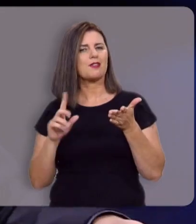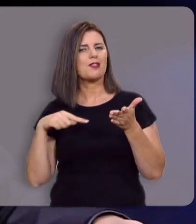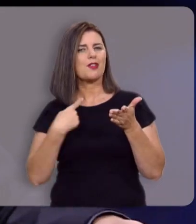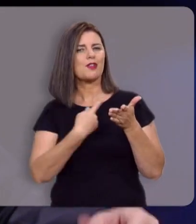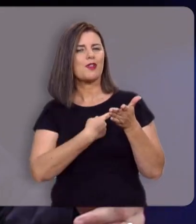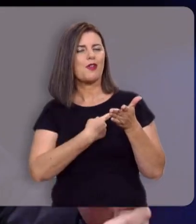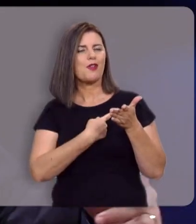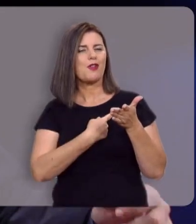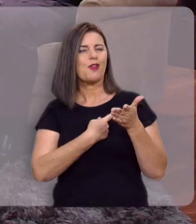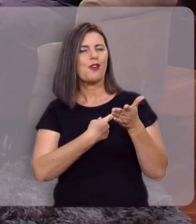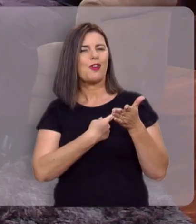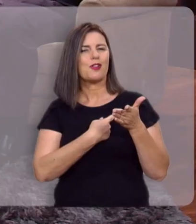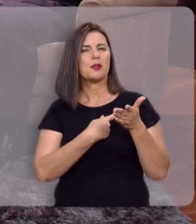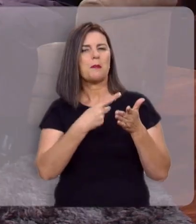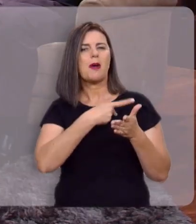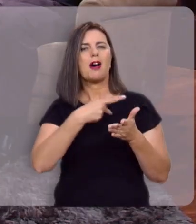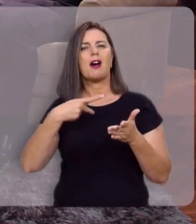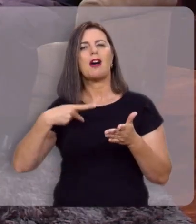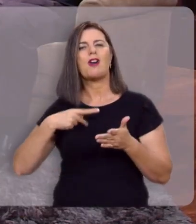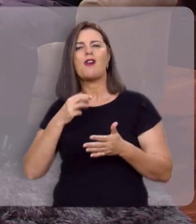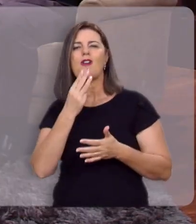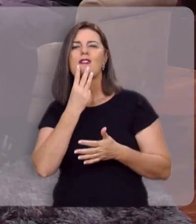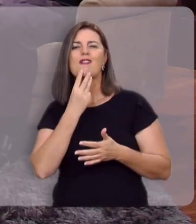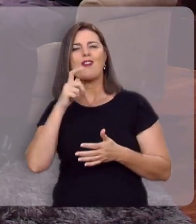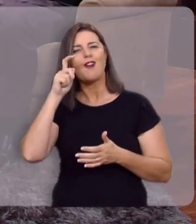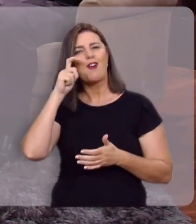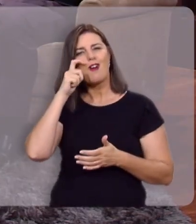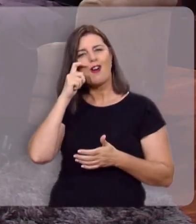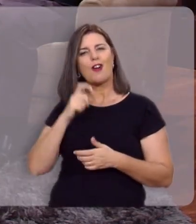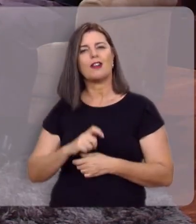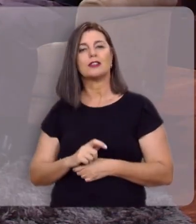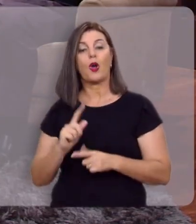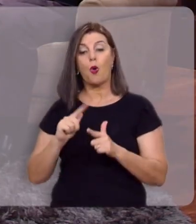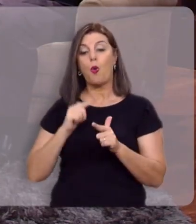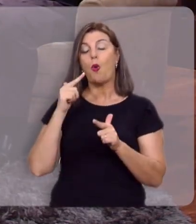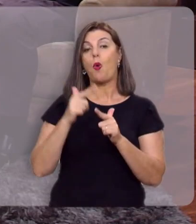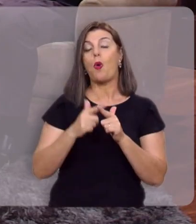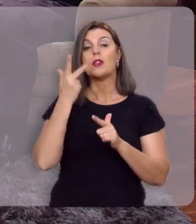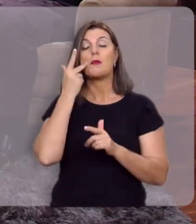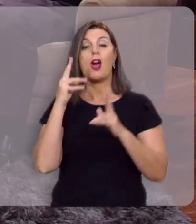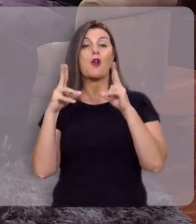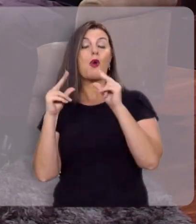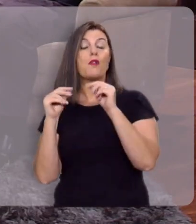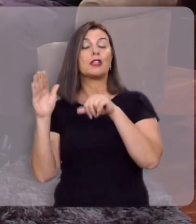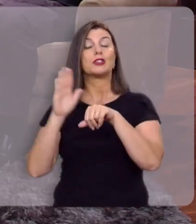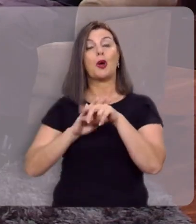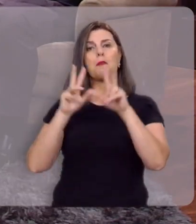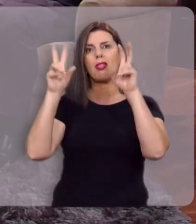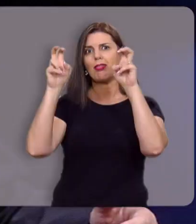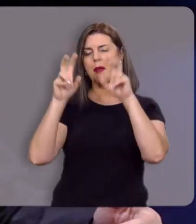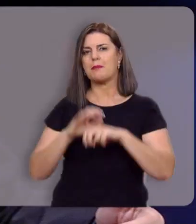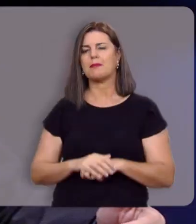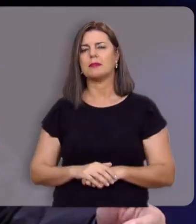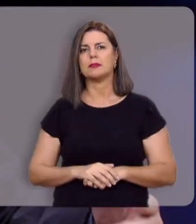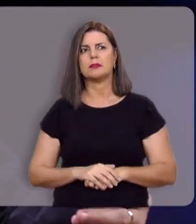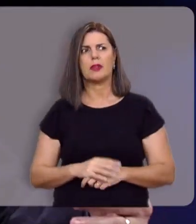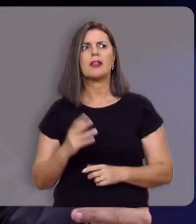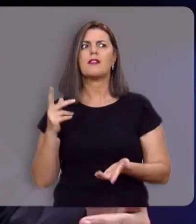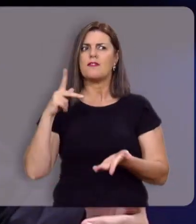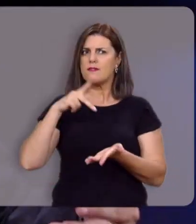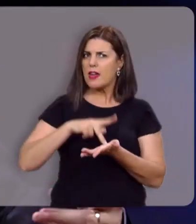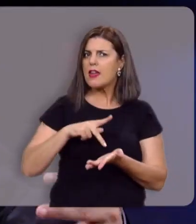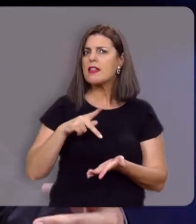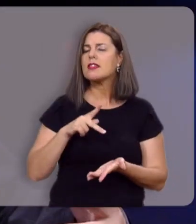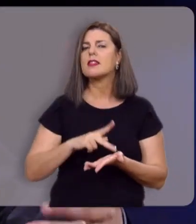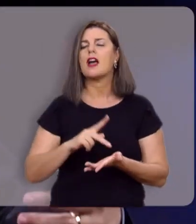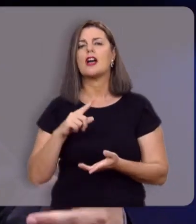nossos estúdios reverendo Roster mais uma vez para conversarmos sobre essa temática, que de